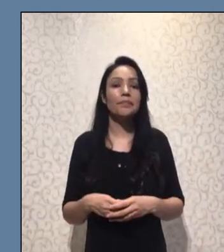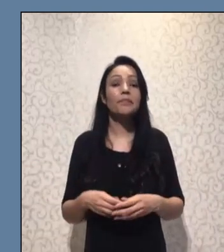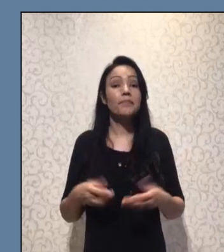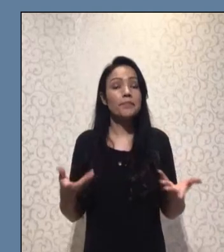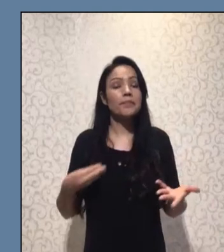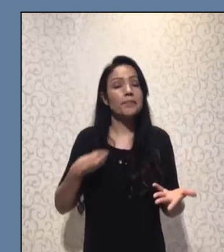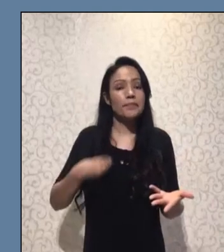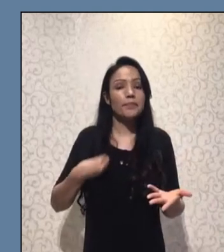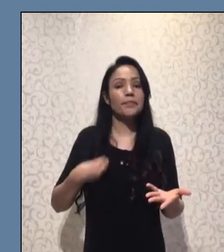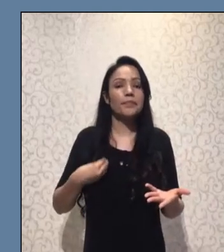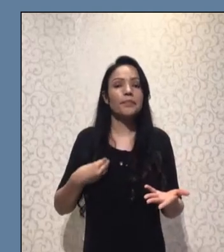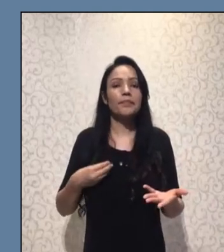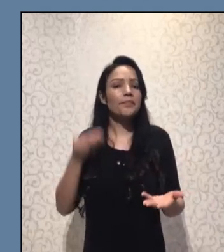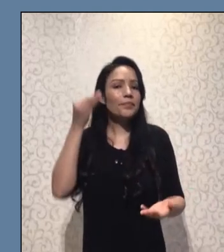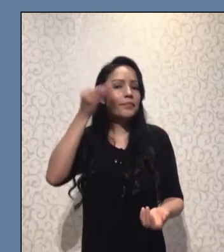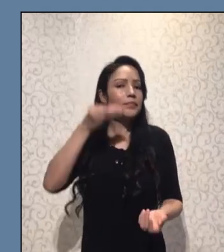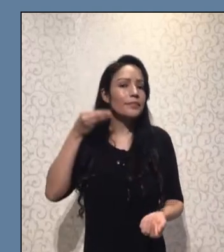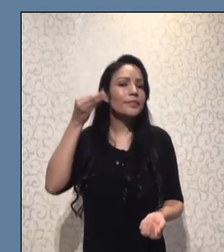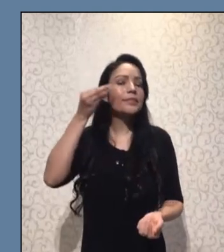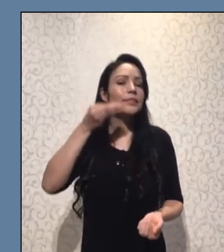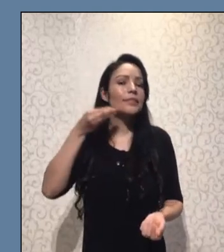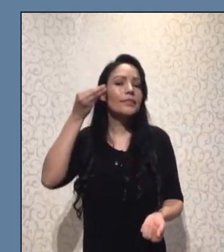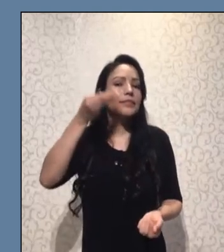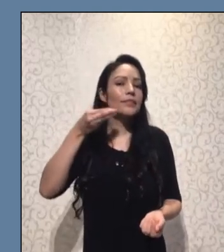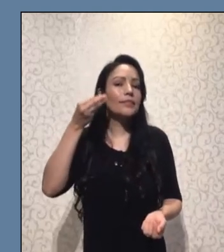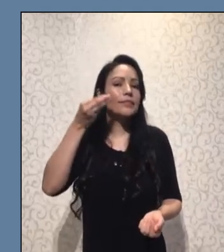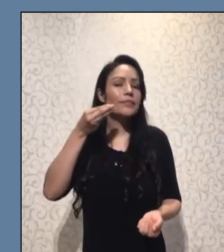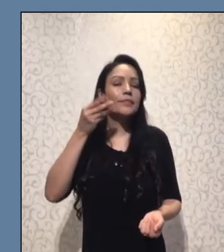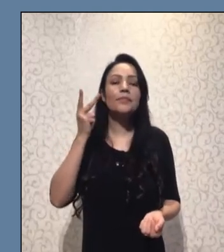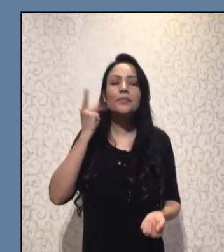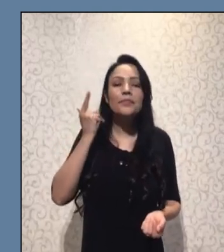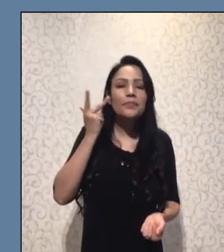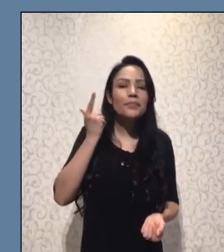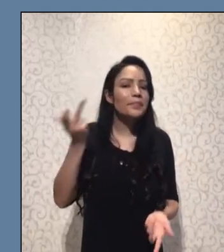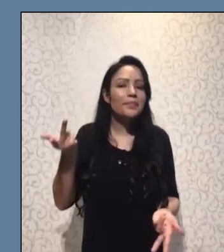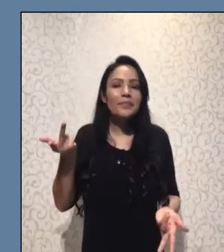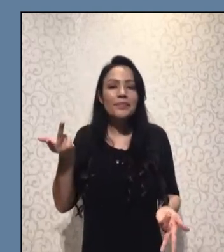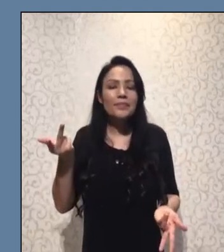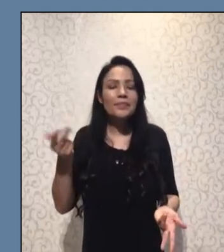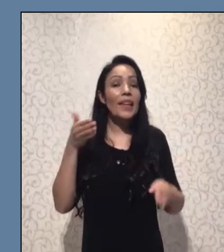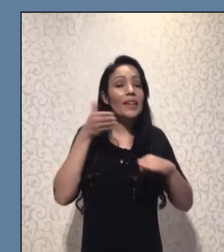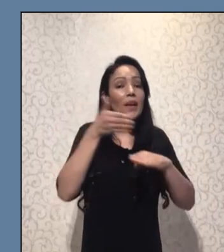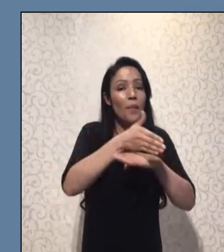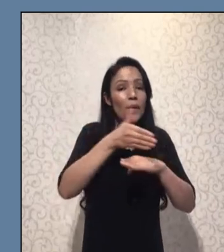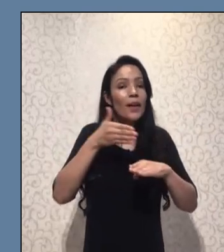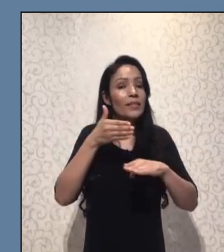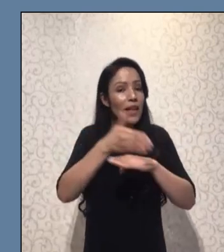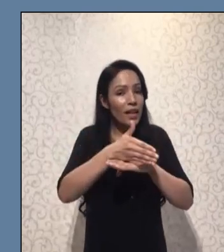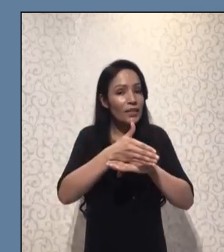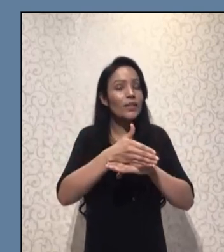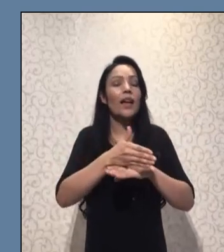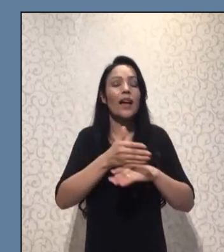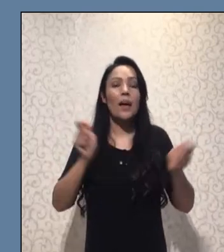vivenciando uma experiência comum, né, que é o acesso a um